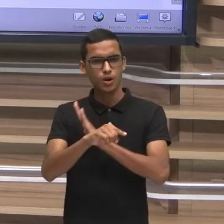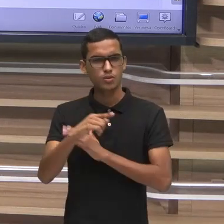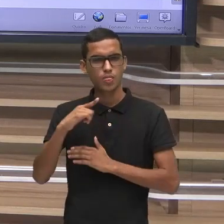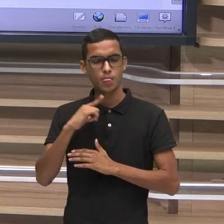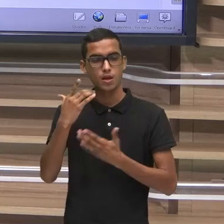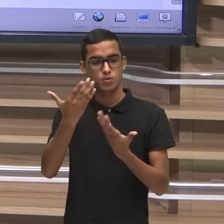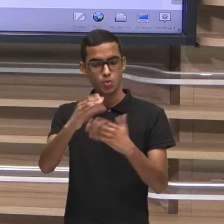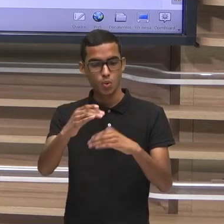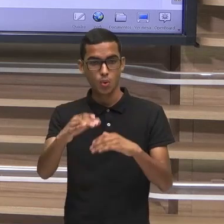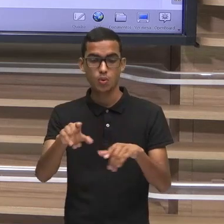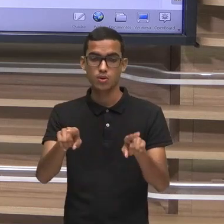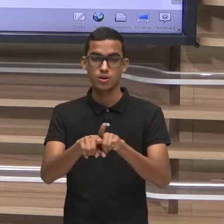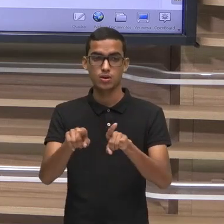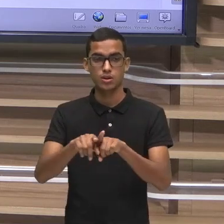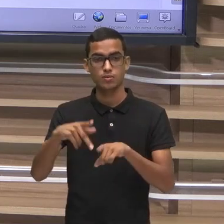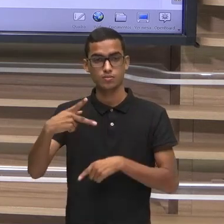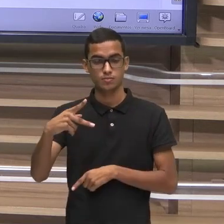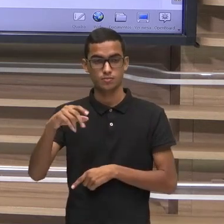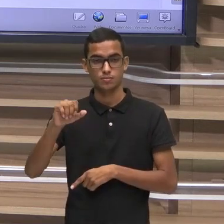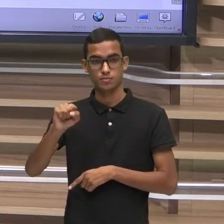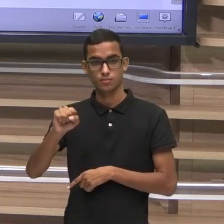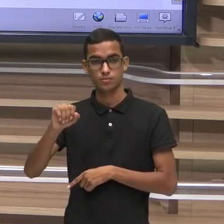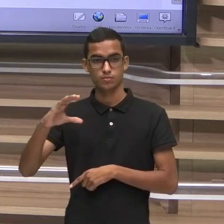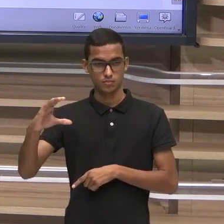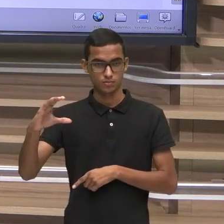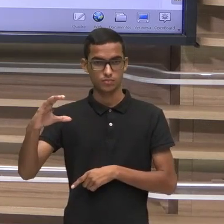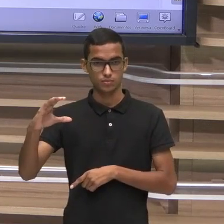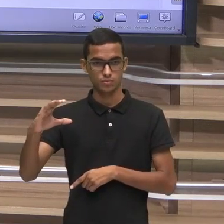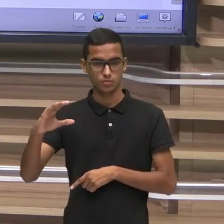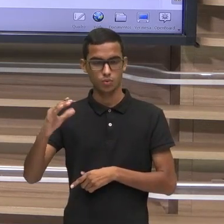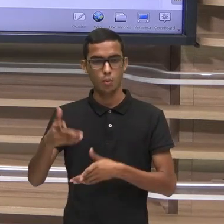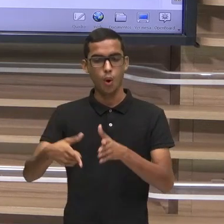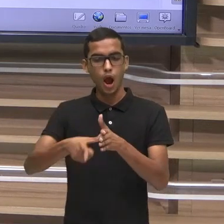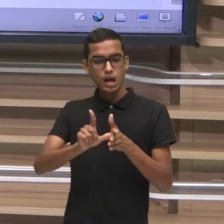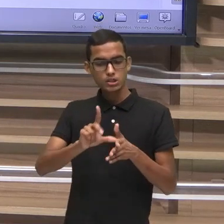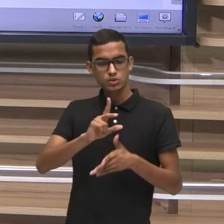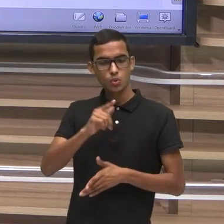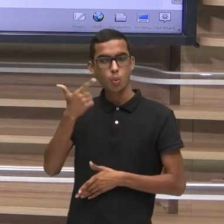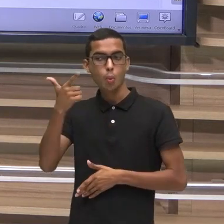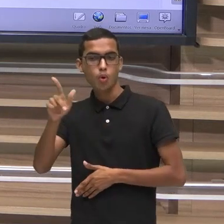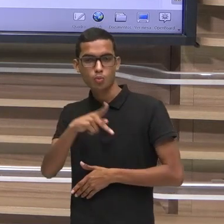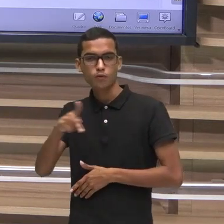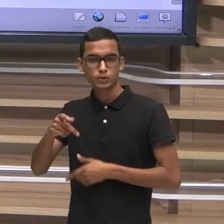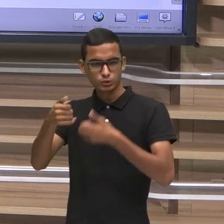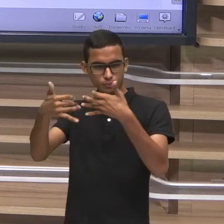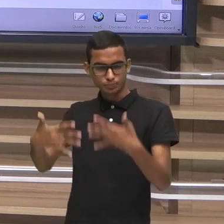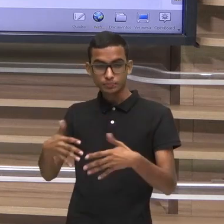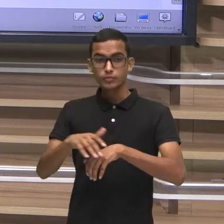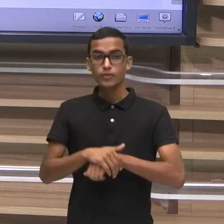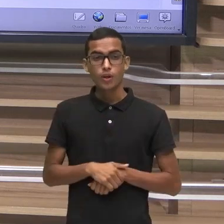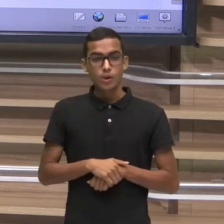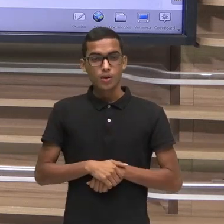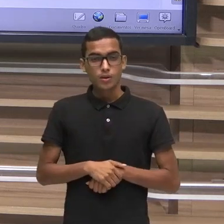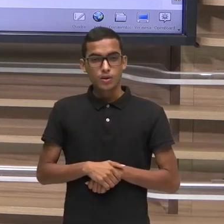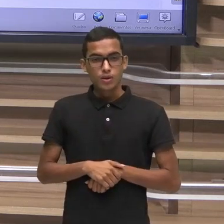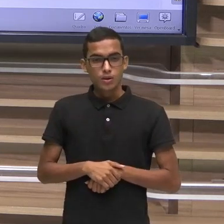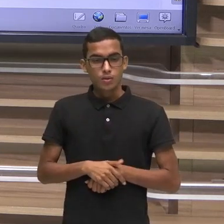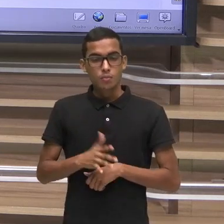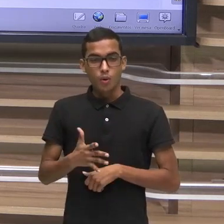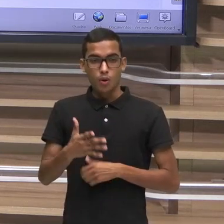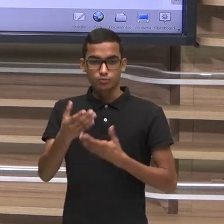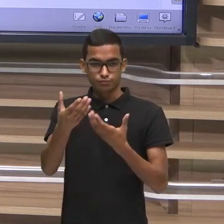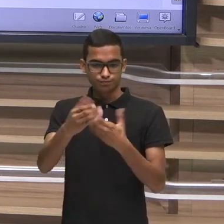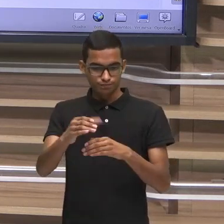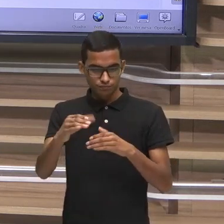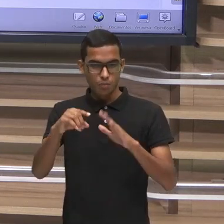do PSC, como citou o outro professor, não sei se você estava acompanhando aí a aula do primeiro ano, mas geralmente as questões de concurso,